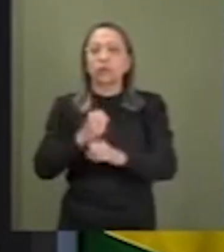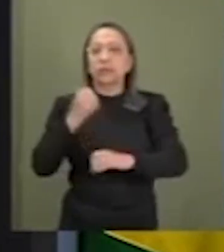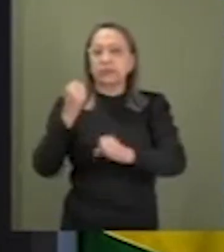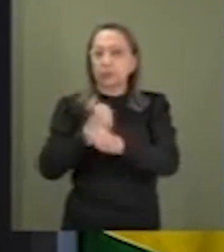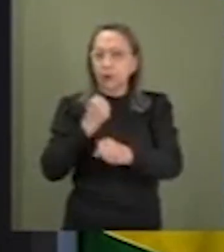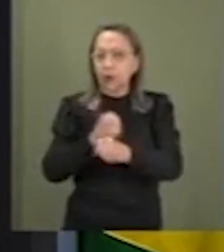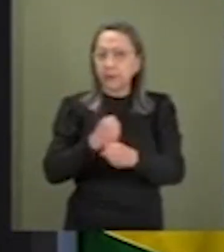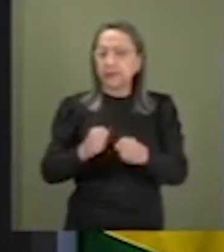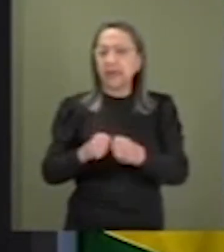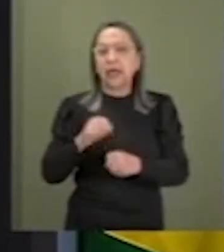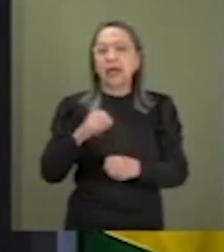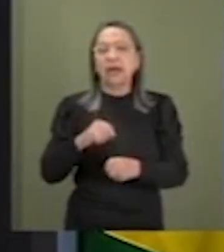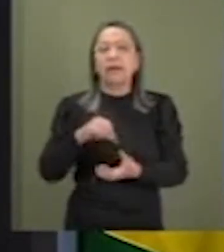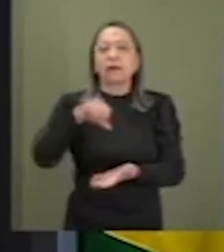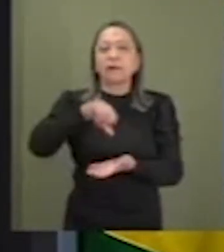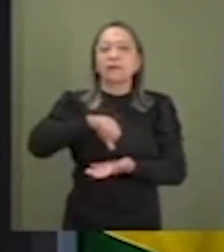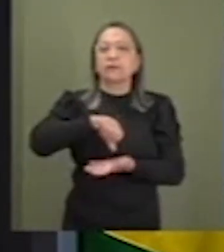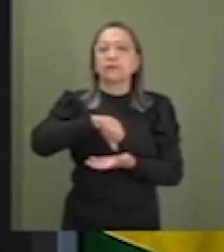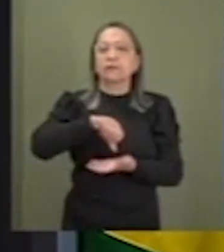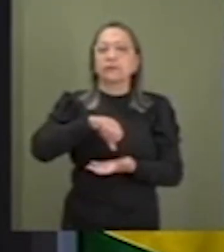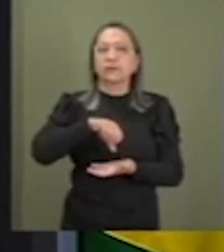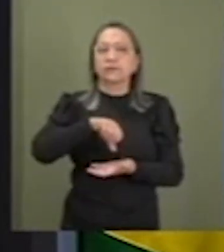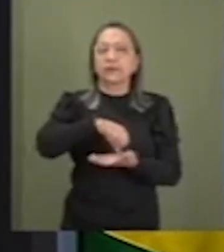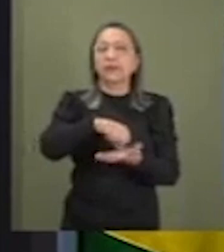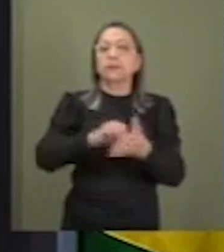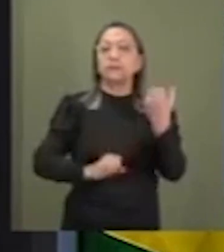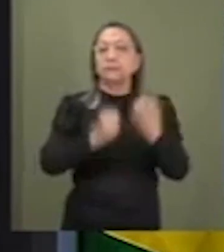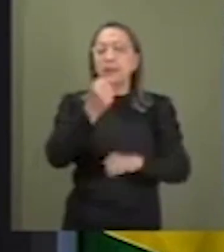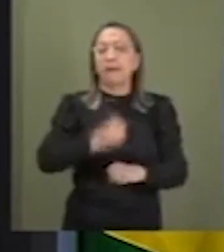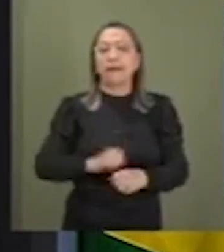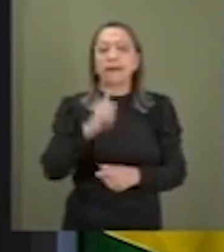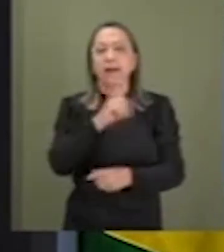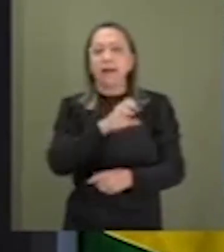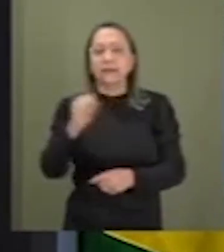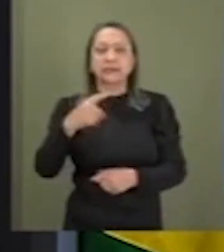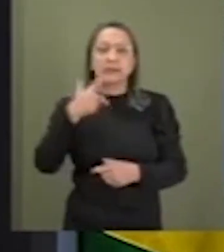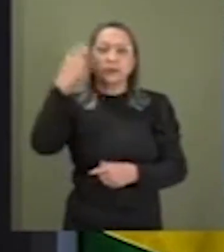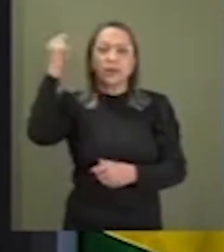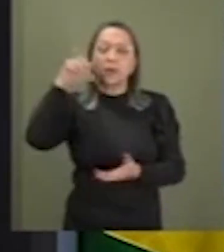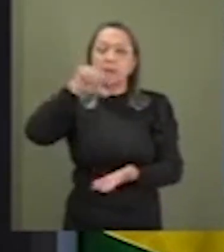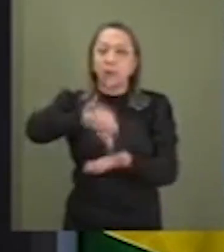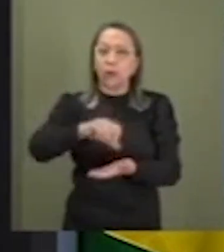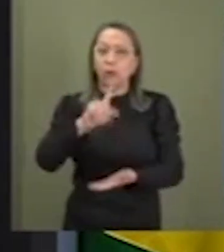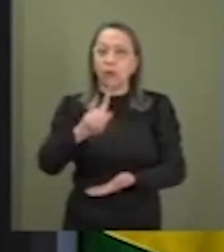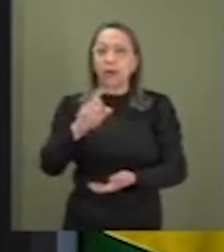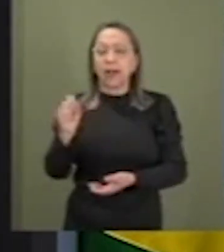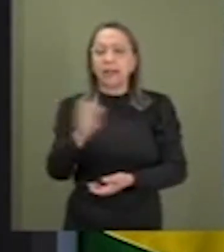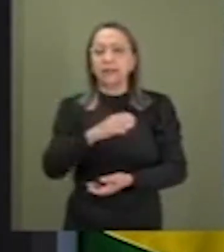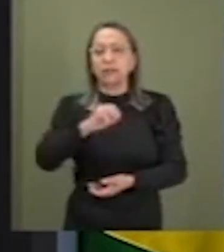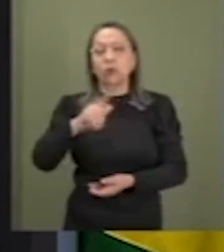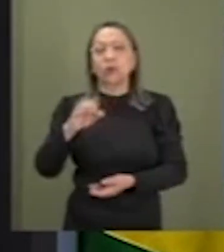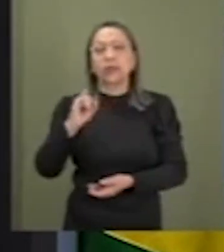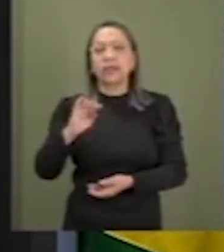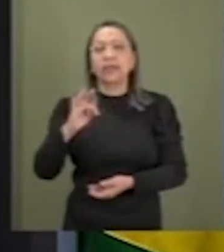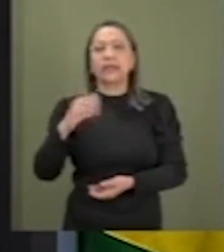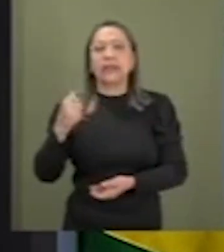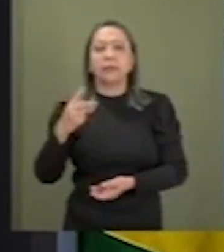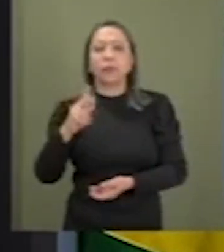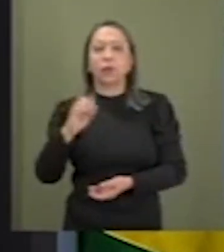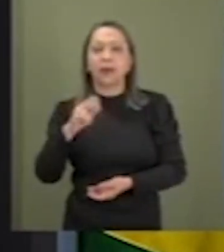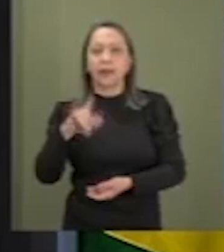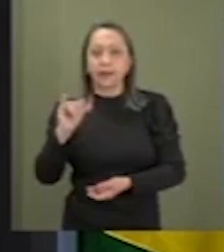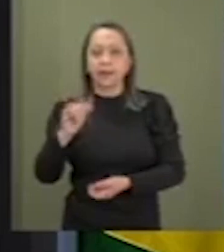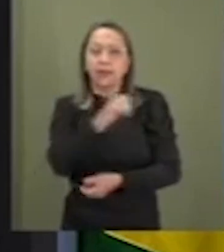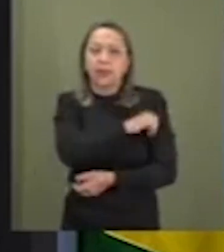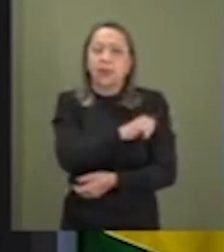obras da unidade de processamento de gás natural do polo Gaslube de Itaboraí, no Rio de Janeiro.